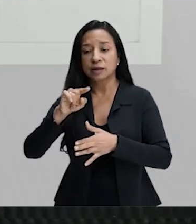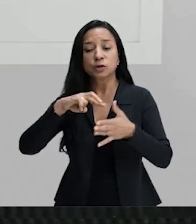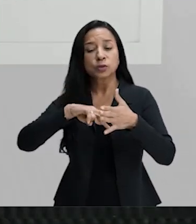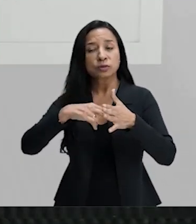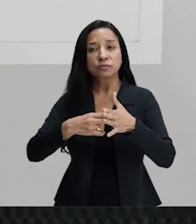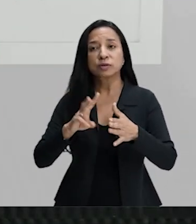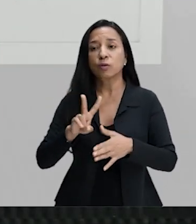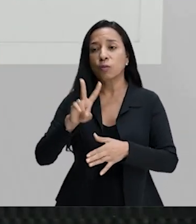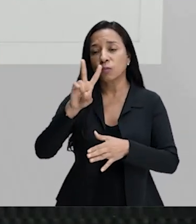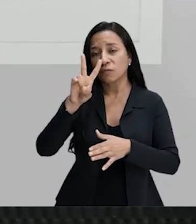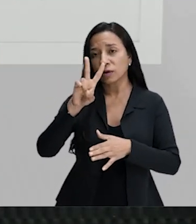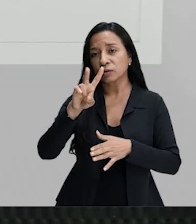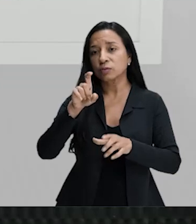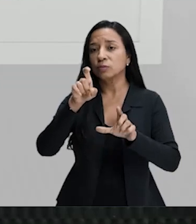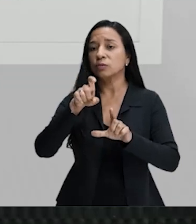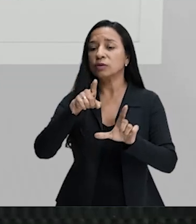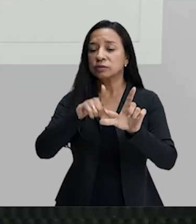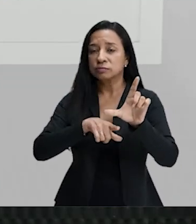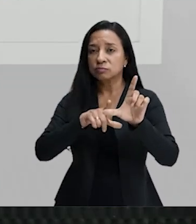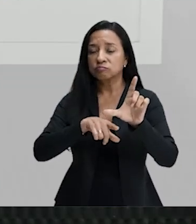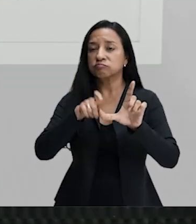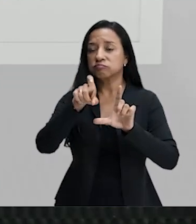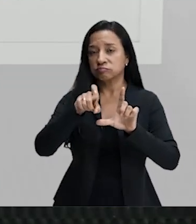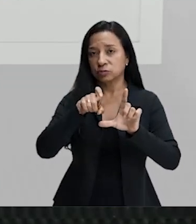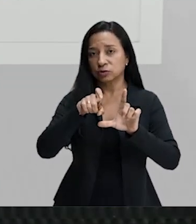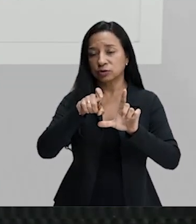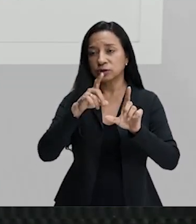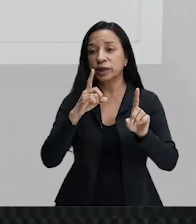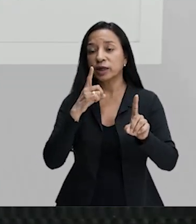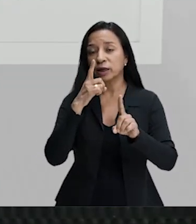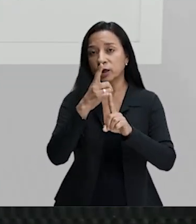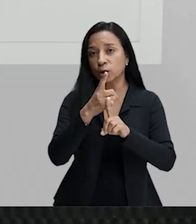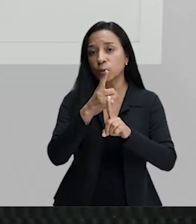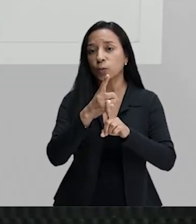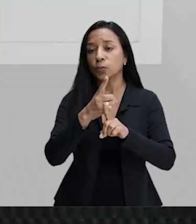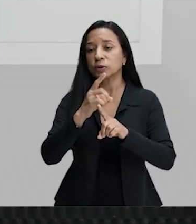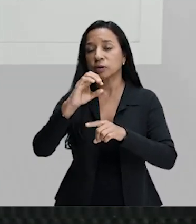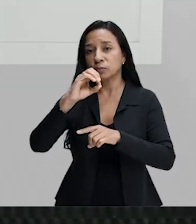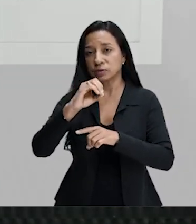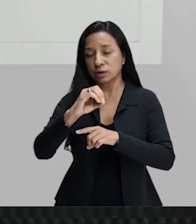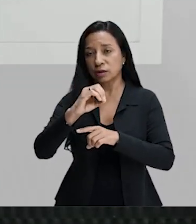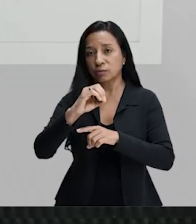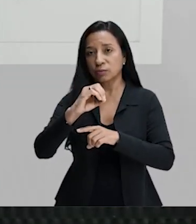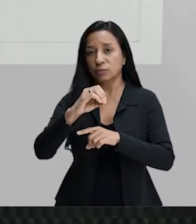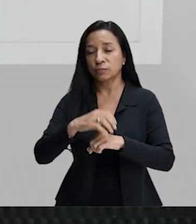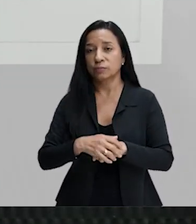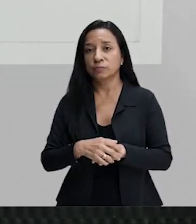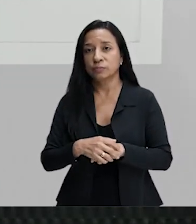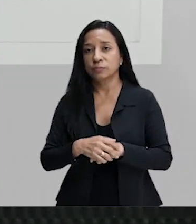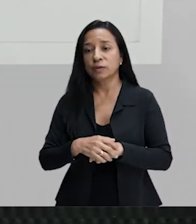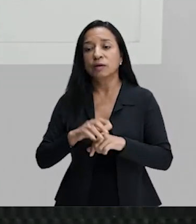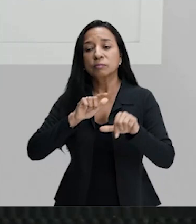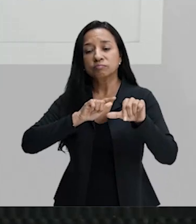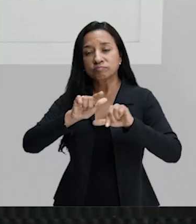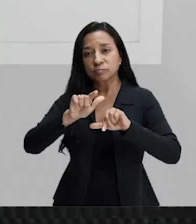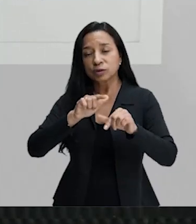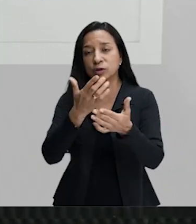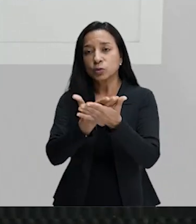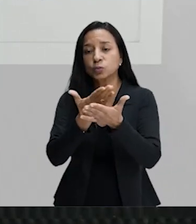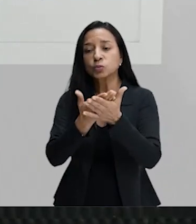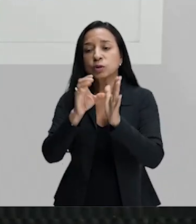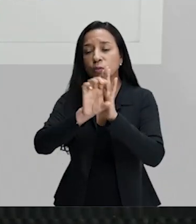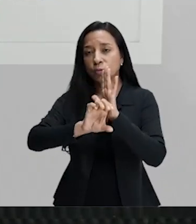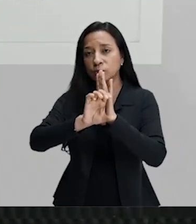uma equação, você encontra as raízes, você encontra o zero da equação, certo? A gente vai trabalhar esse conceito aqui com vocês. Por